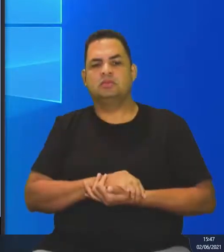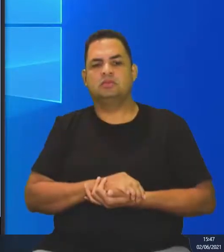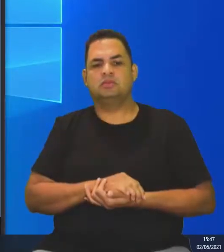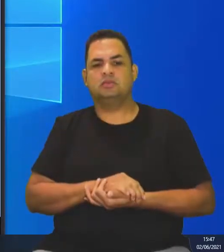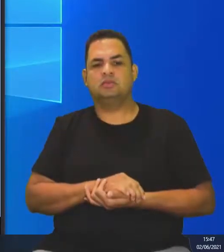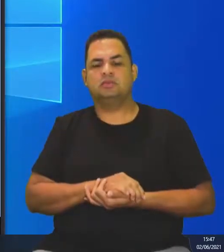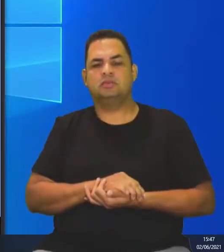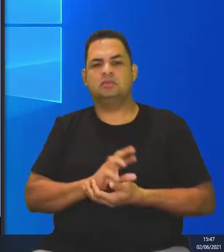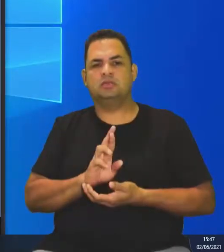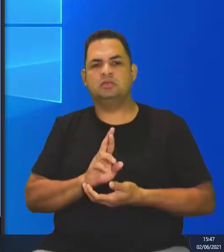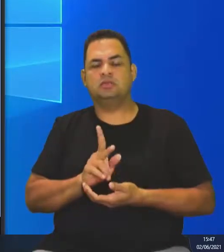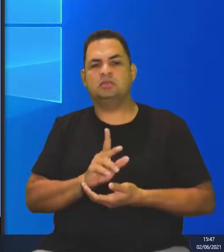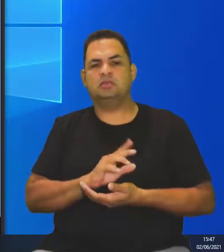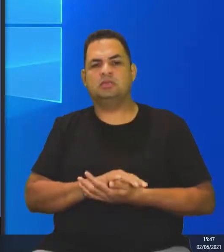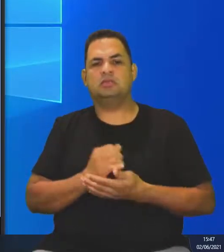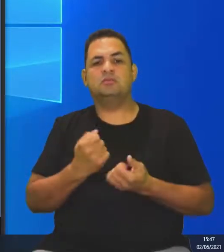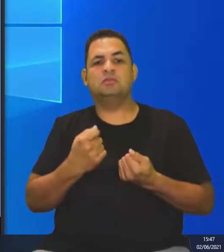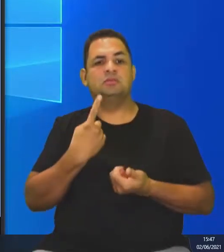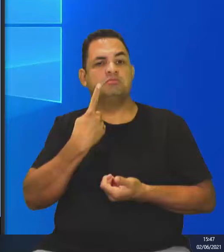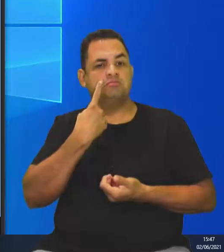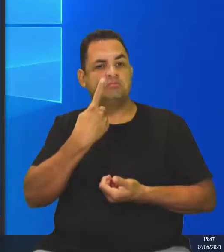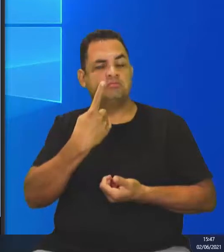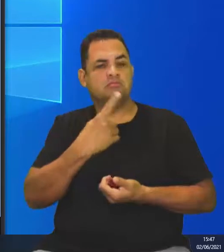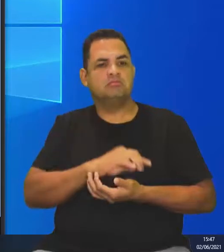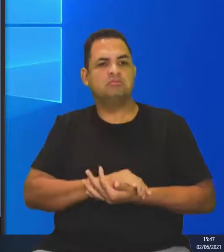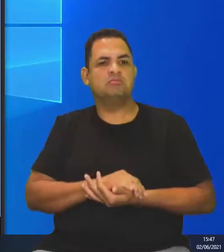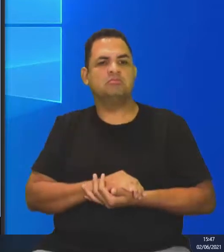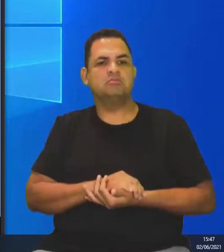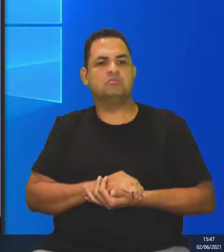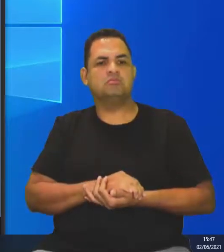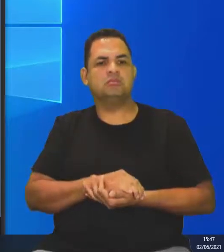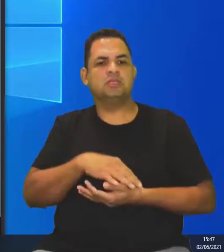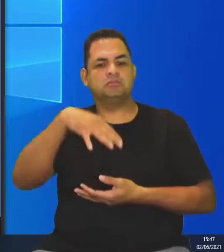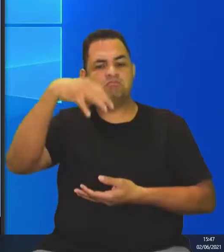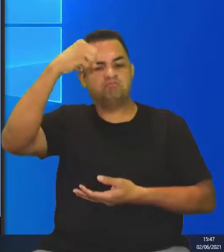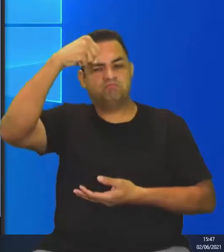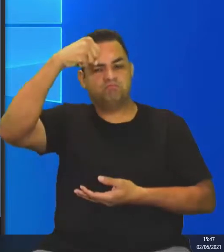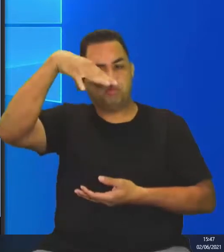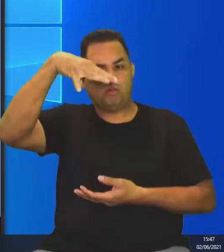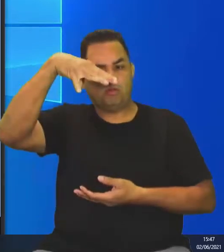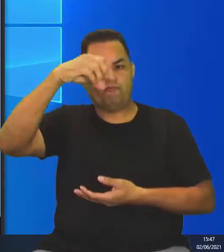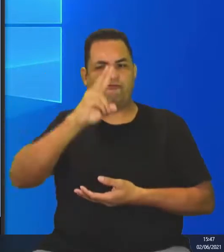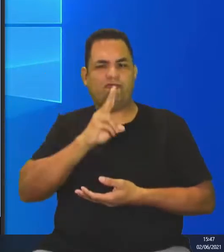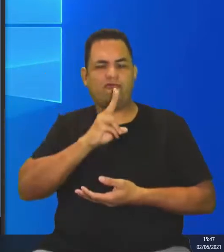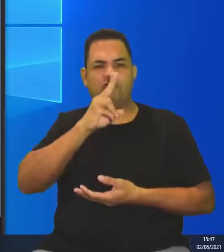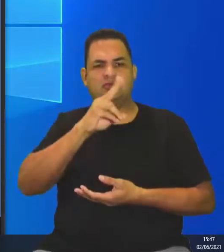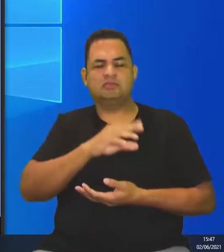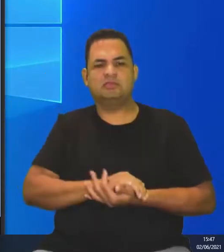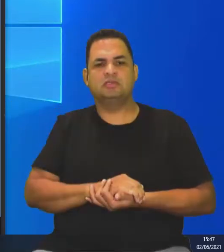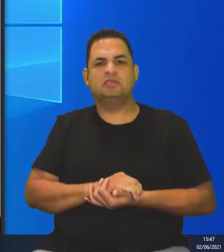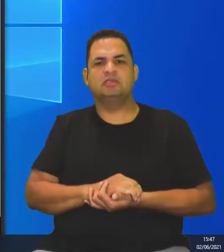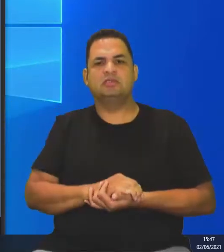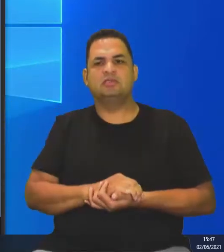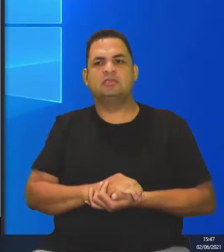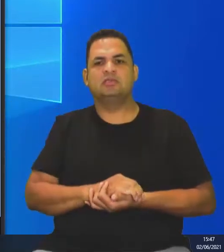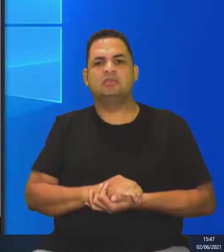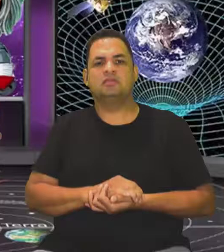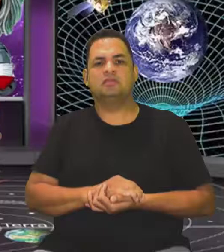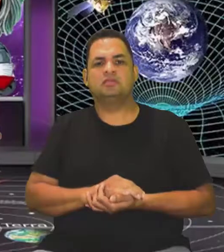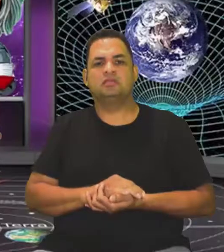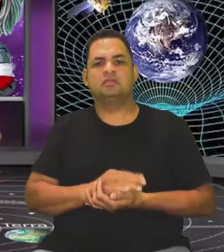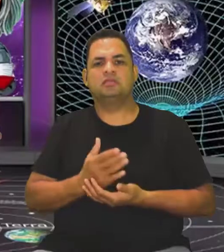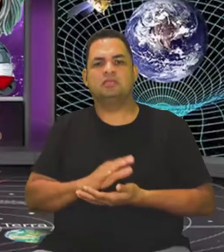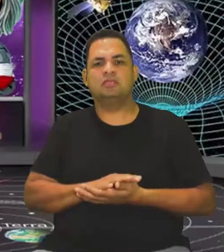é diferente, vocês podem ver que o brilho aqui é mais intenso. Então a gente pode ver o seguinte, que lá na